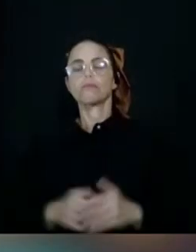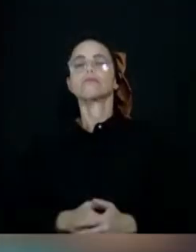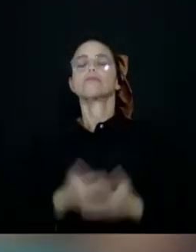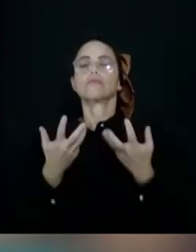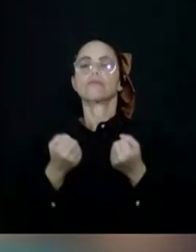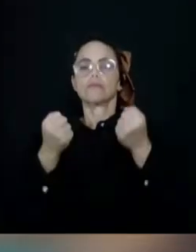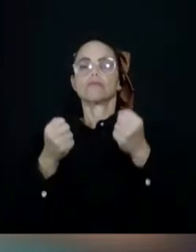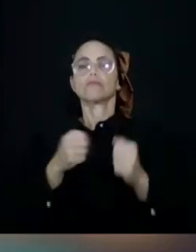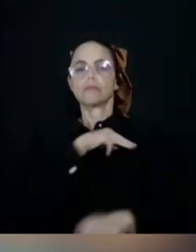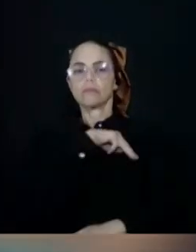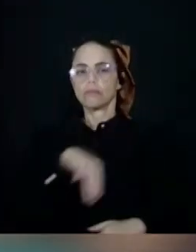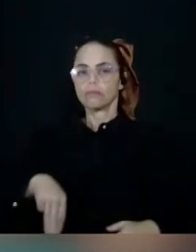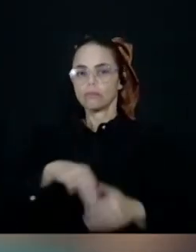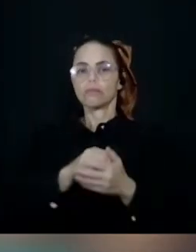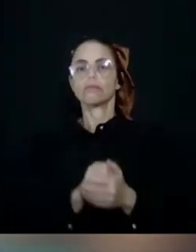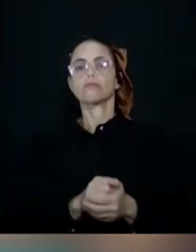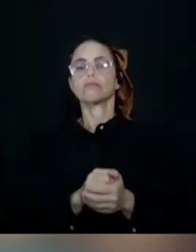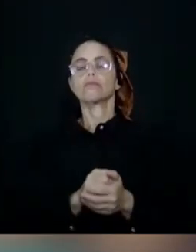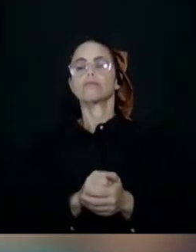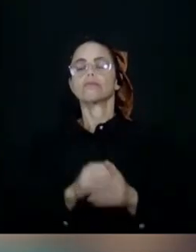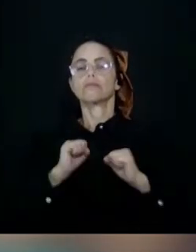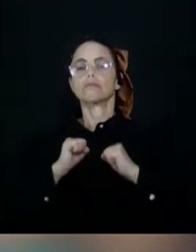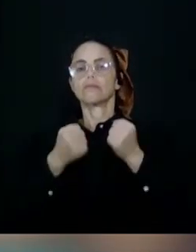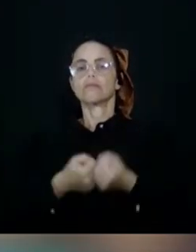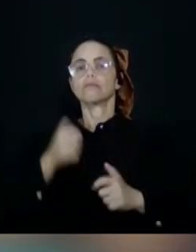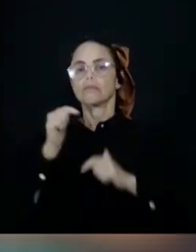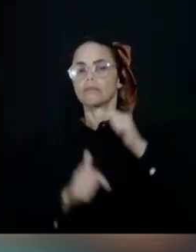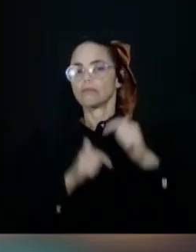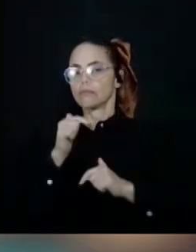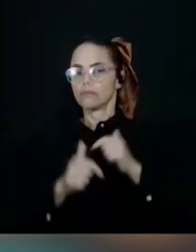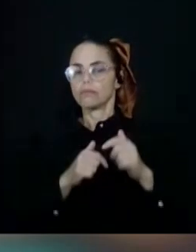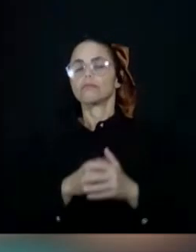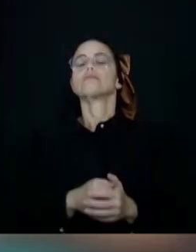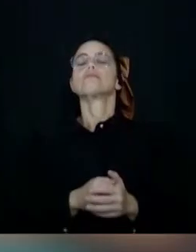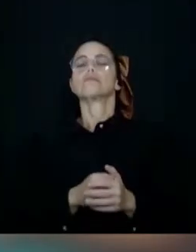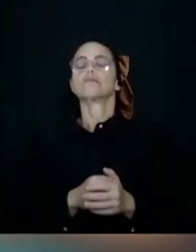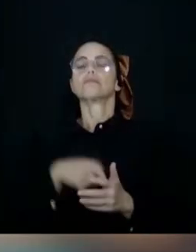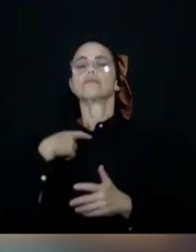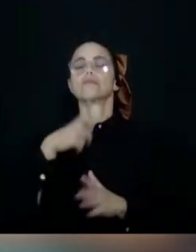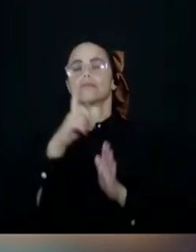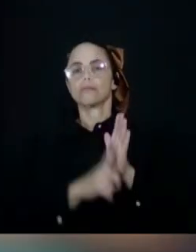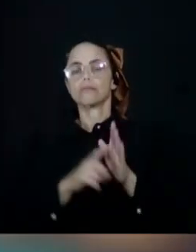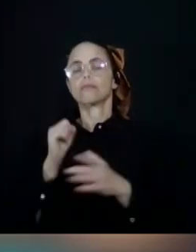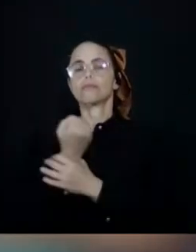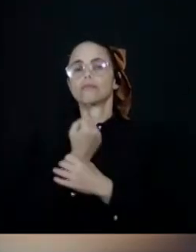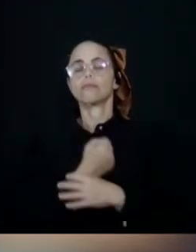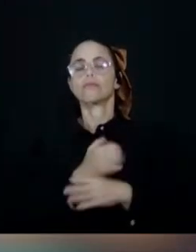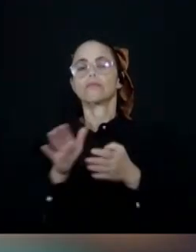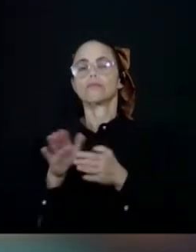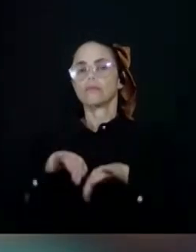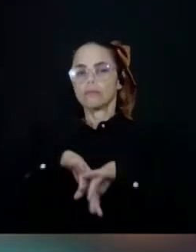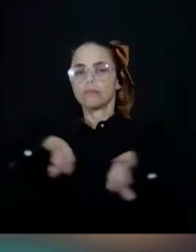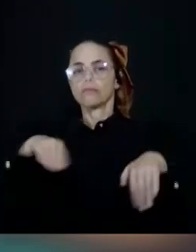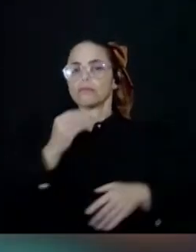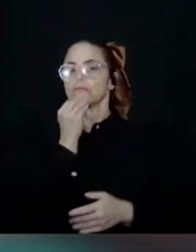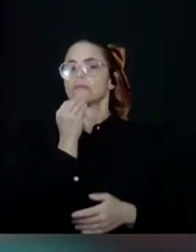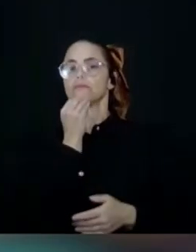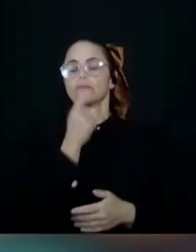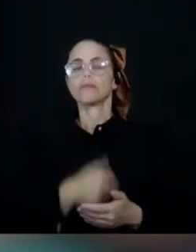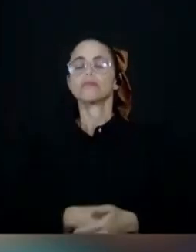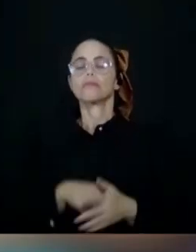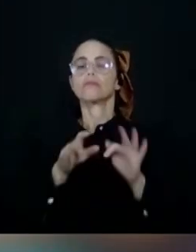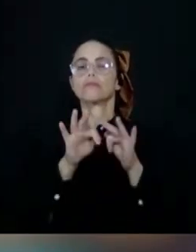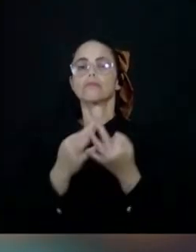missão, a de defender trabalhadores, garantir direitos e abrir caminhos para que famílias